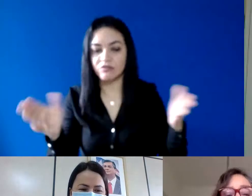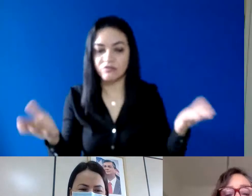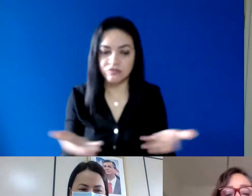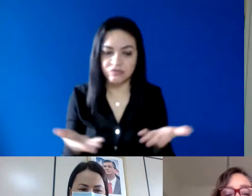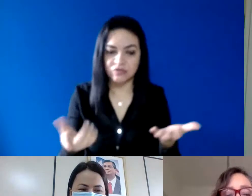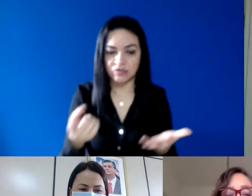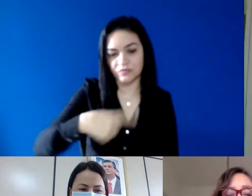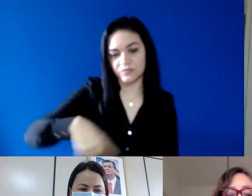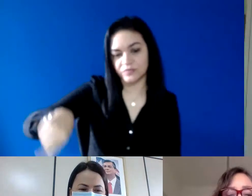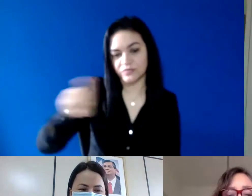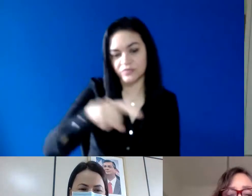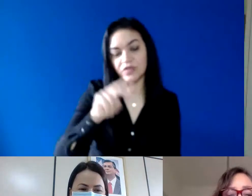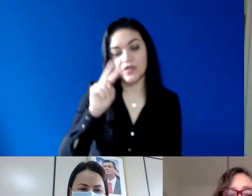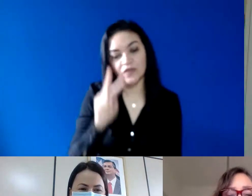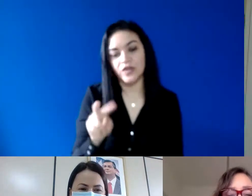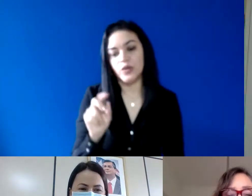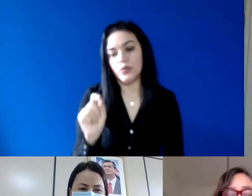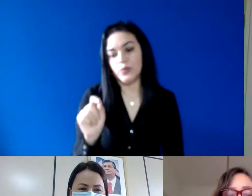se...